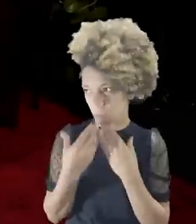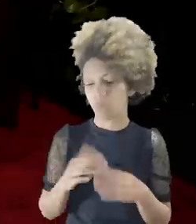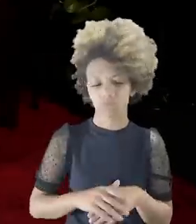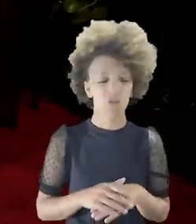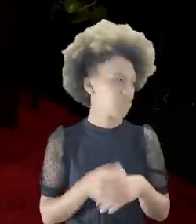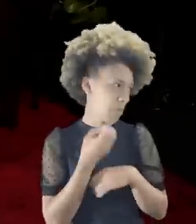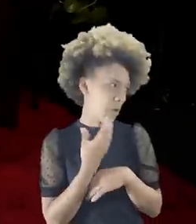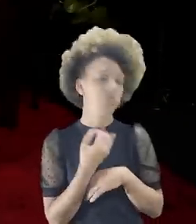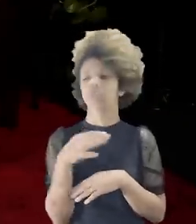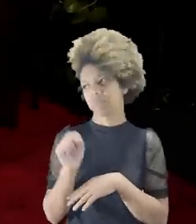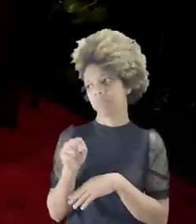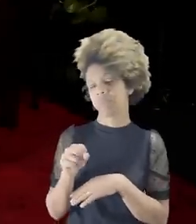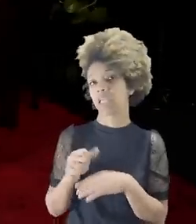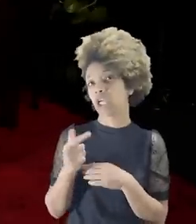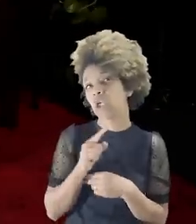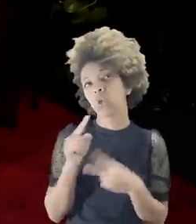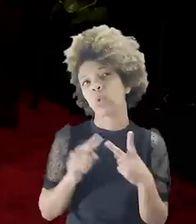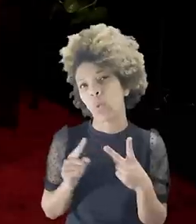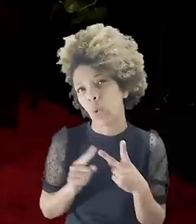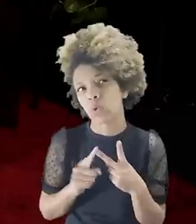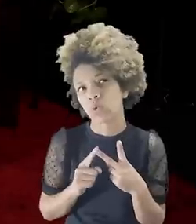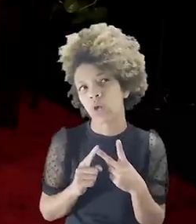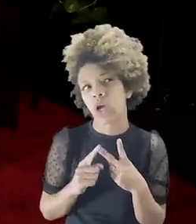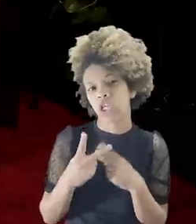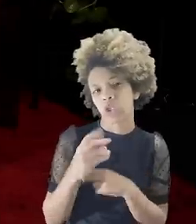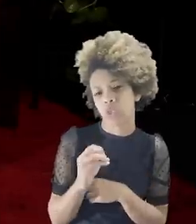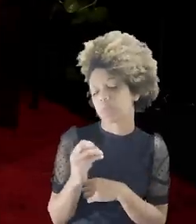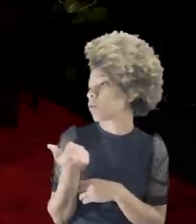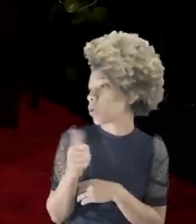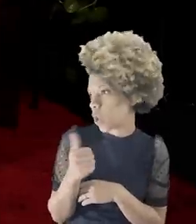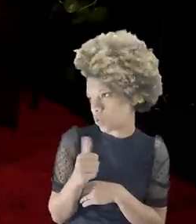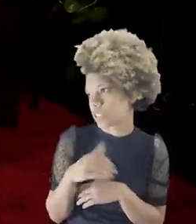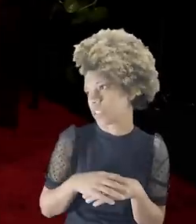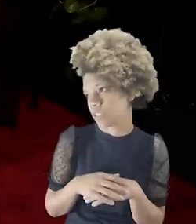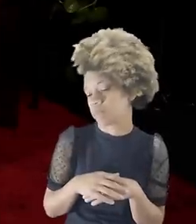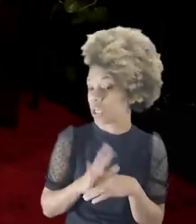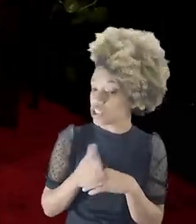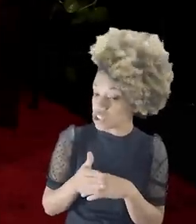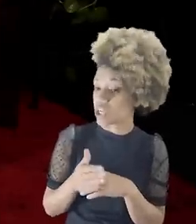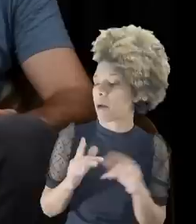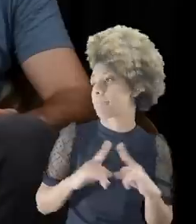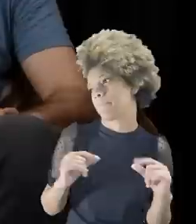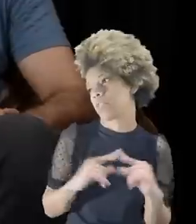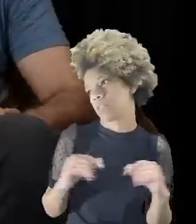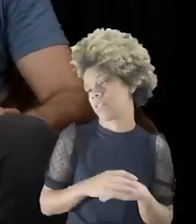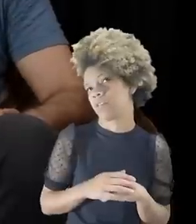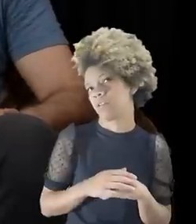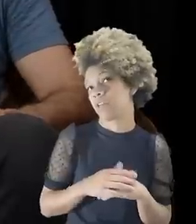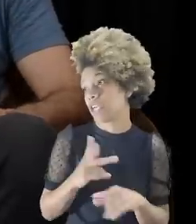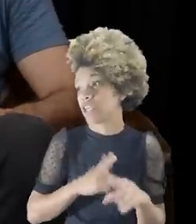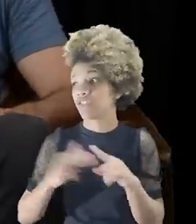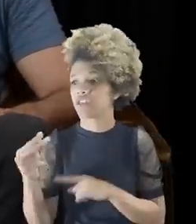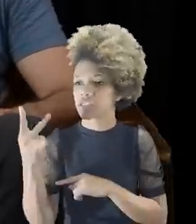foi foi e o outro Grande Momento foi 2011 que eu tava jogando já pro Brasília a gente ganha